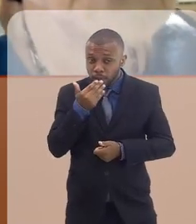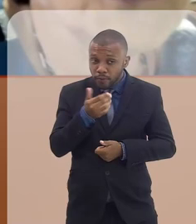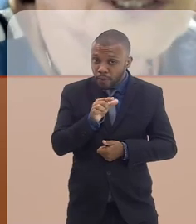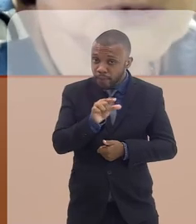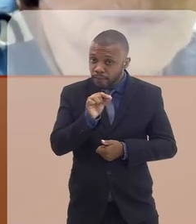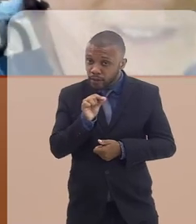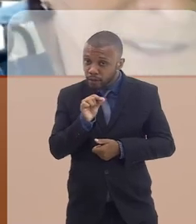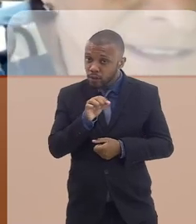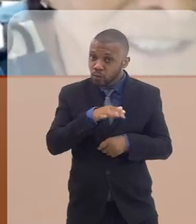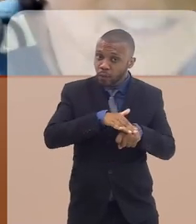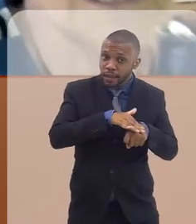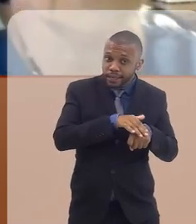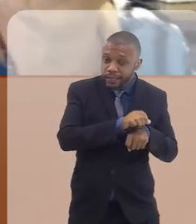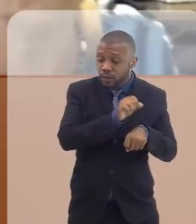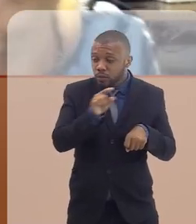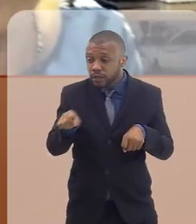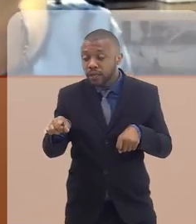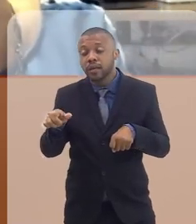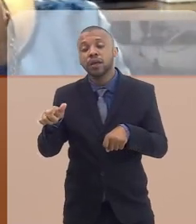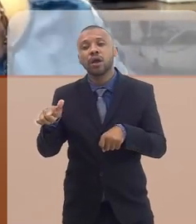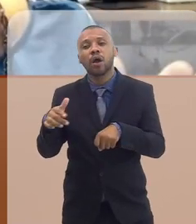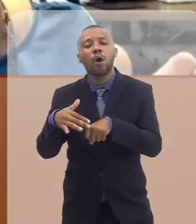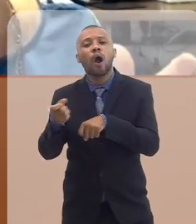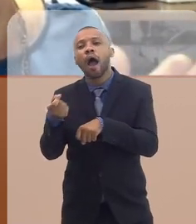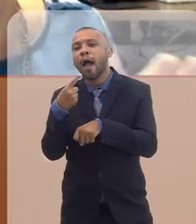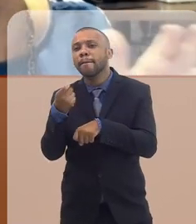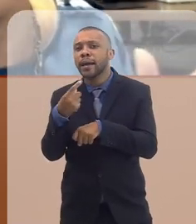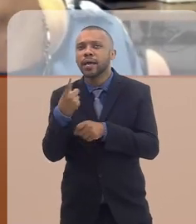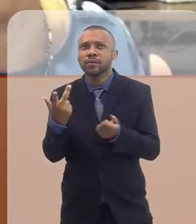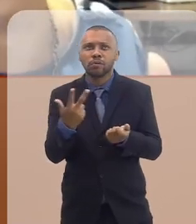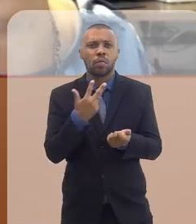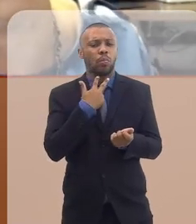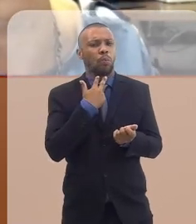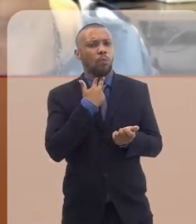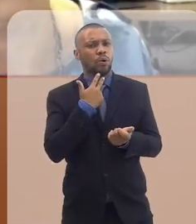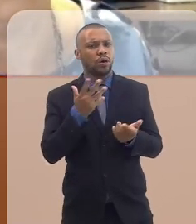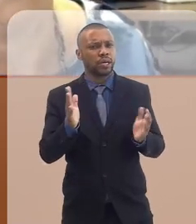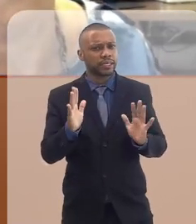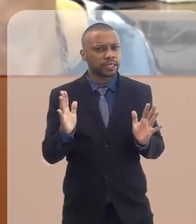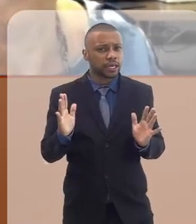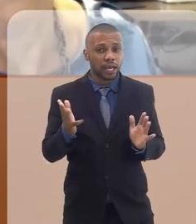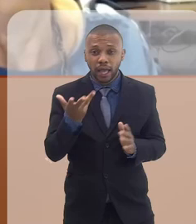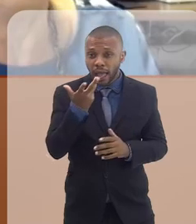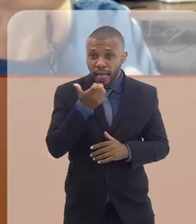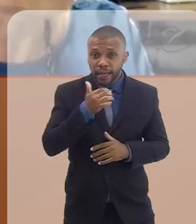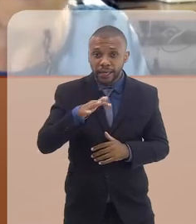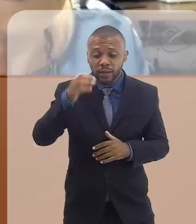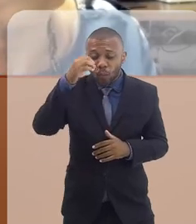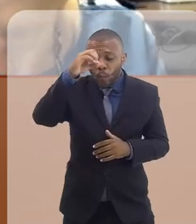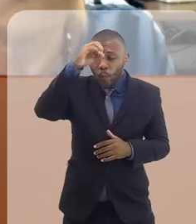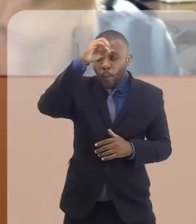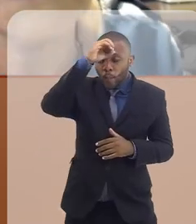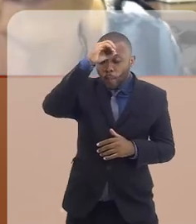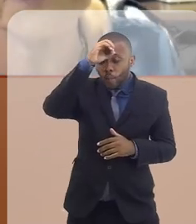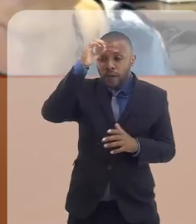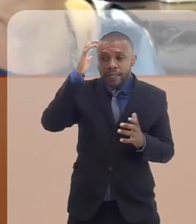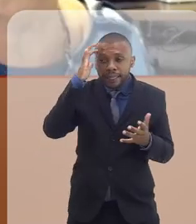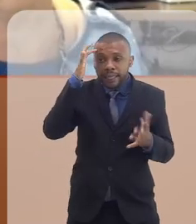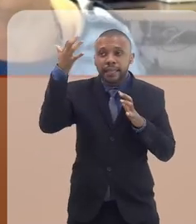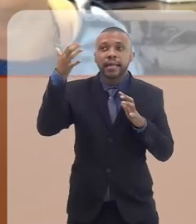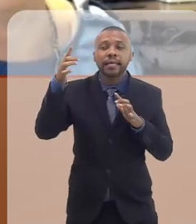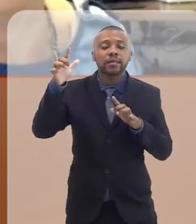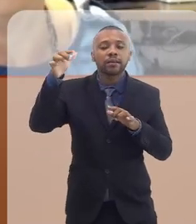Eu prefiro a doença ao remédio. Não, não pode ser assim. E a criança não